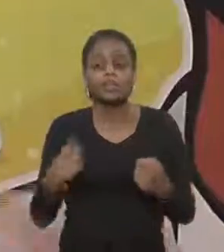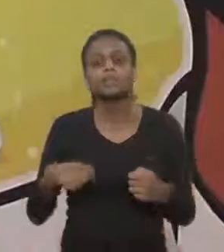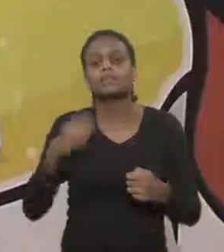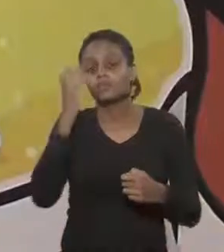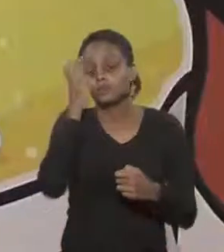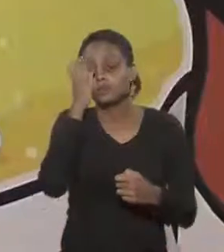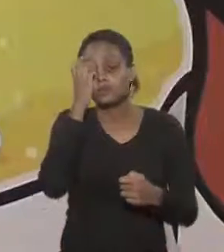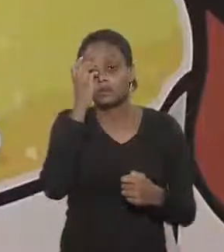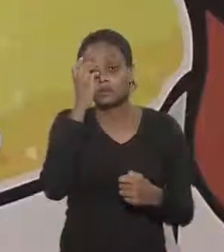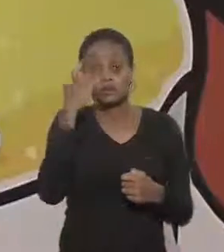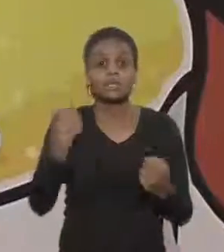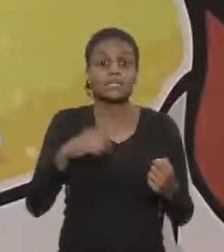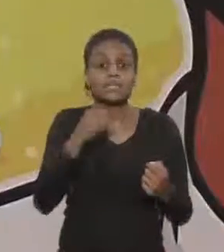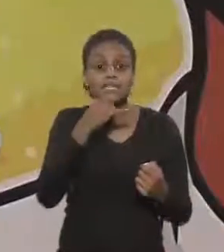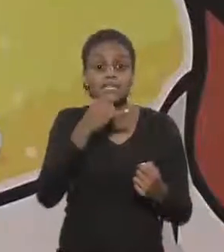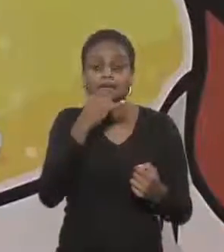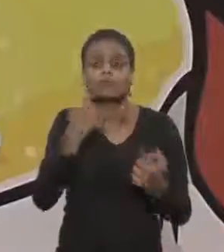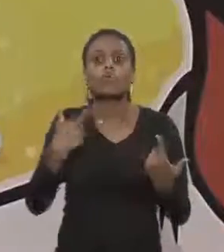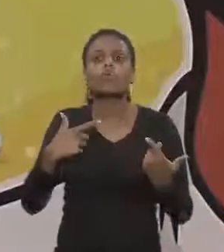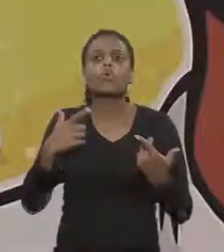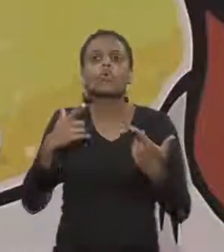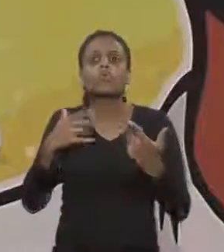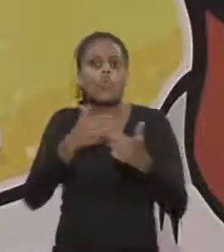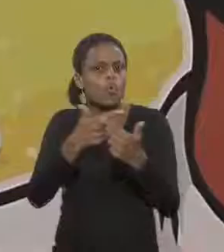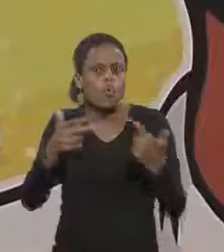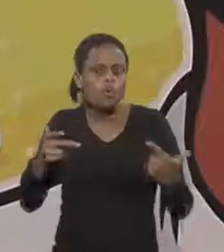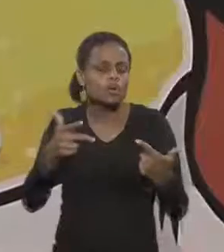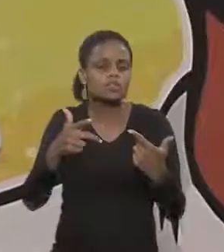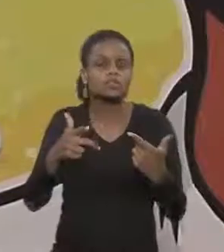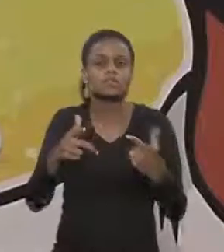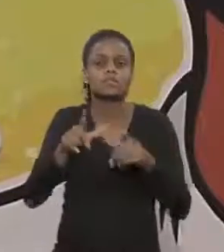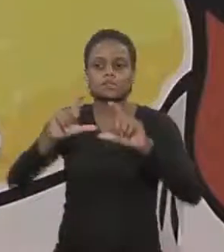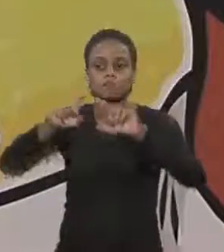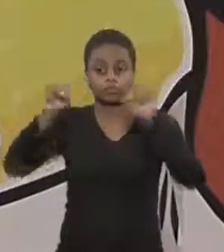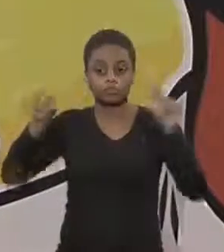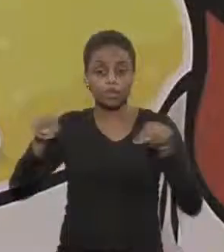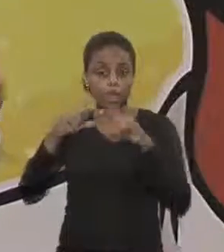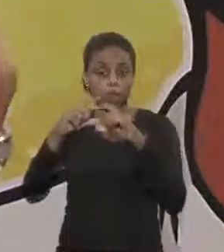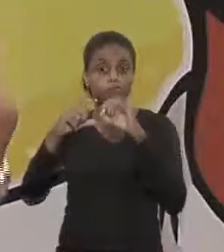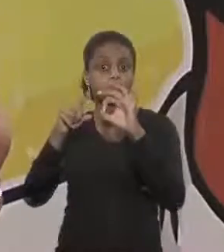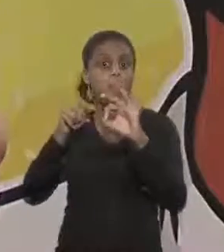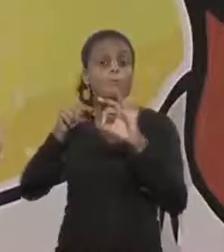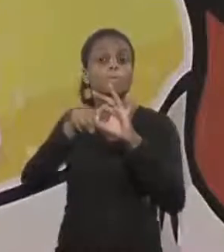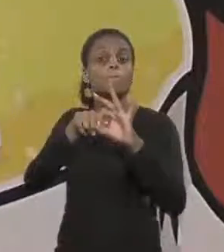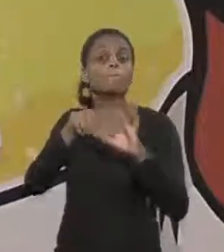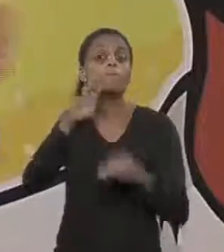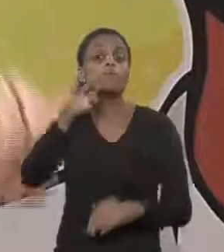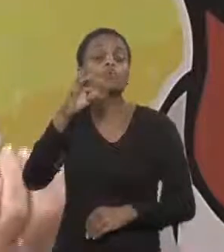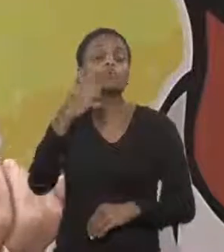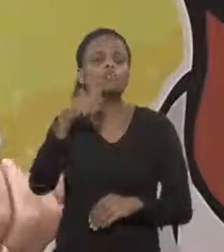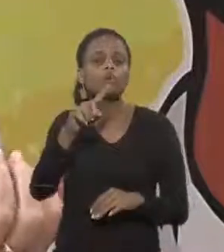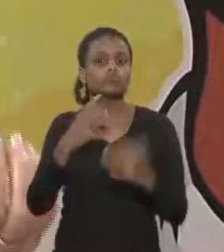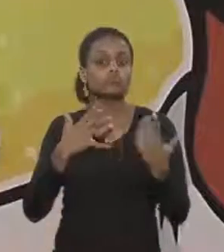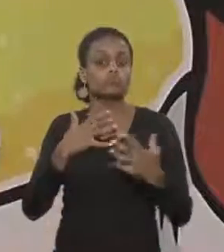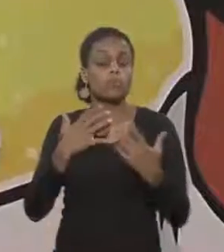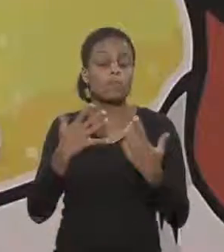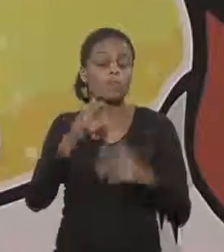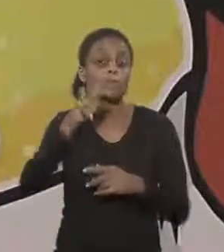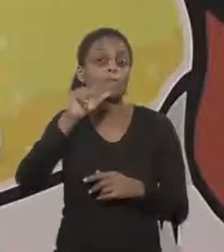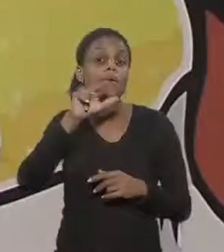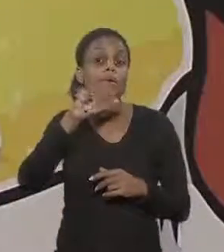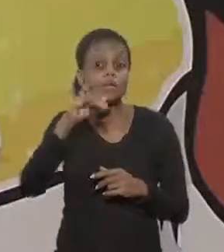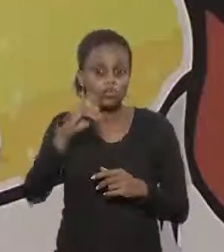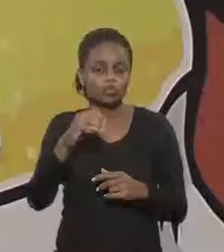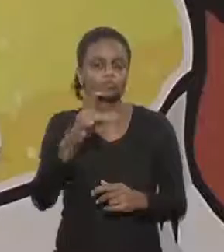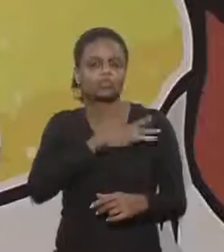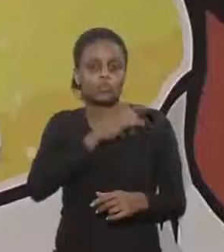do pânico para ela chamar quando necessário, é uma iniciativa que se pensou no momento da legislatura passada com o